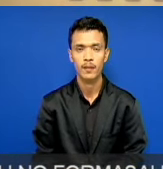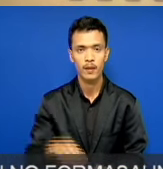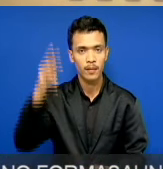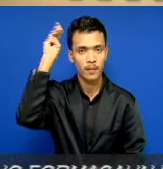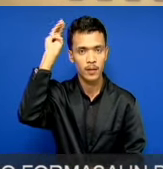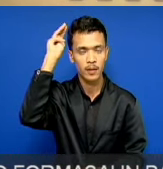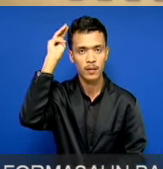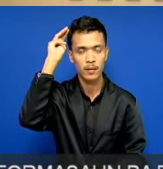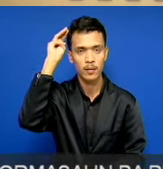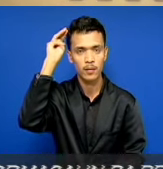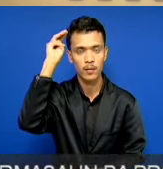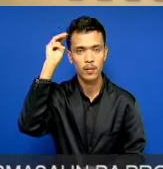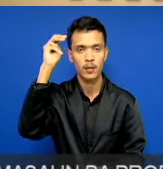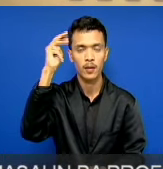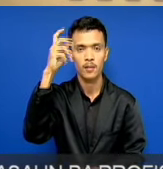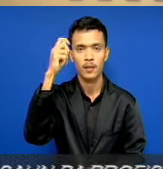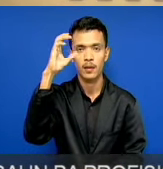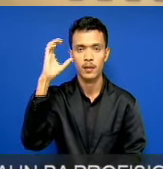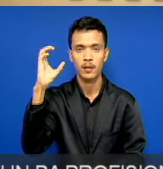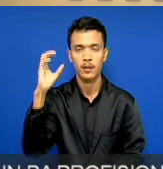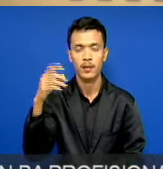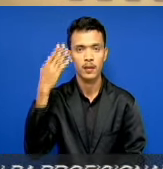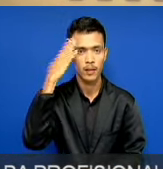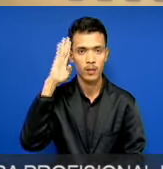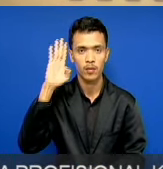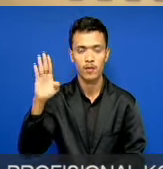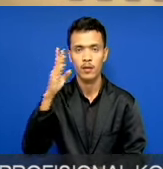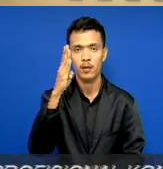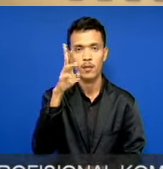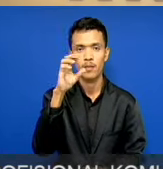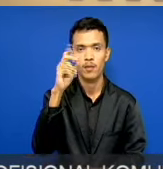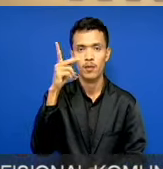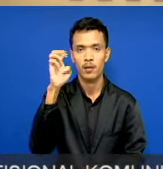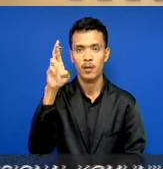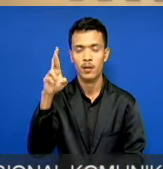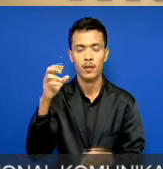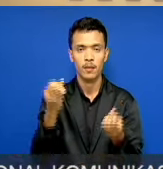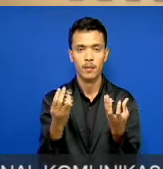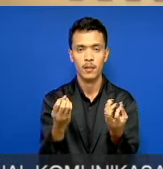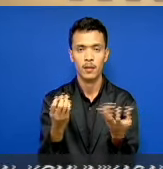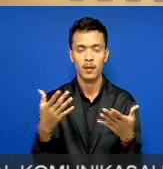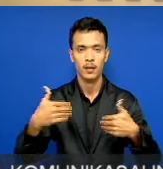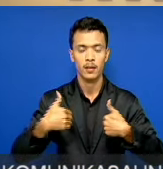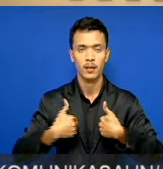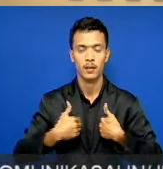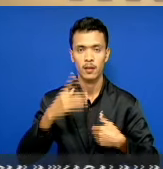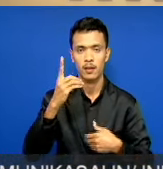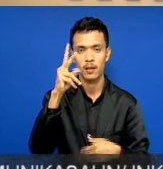Ministro Transporte na Comunicação, Miguel Manitelu, desconfia broker Barak e a Direção Nacional Transporte